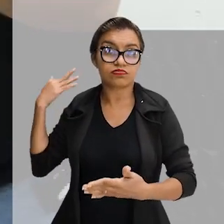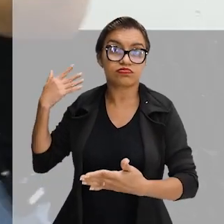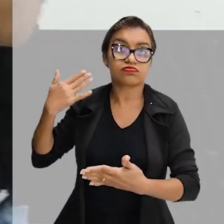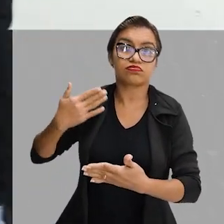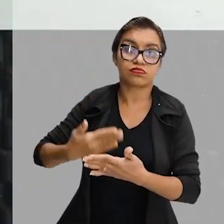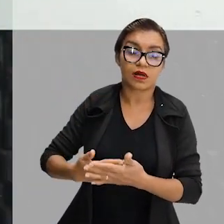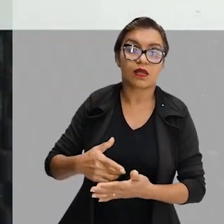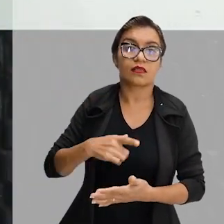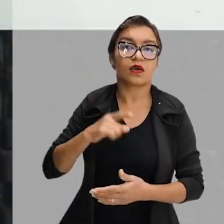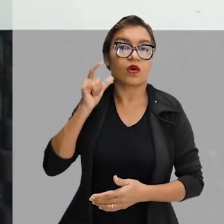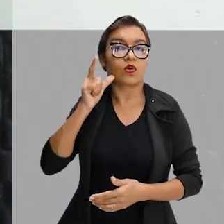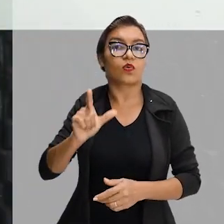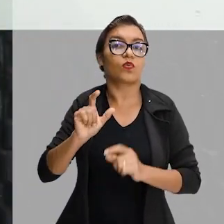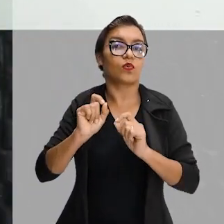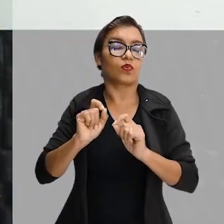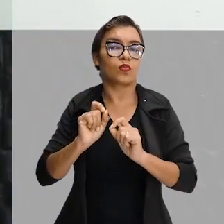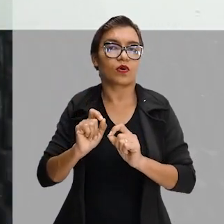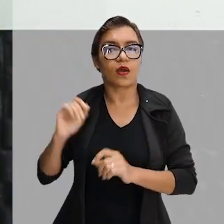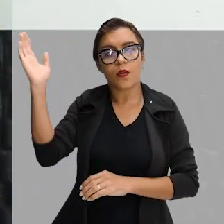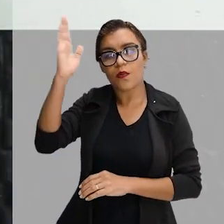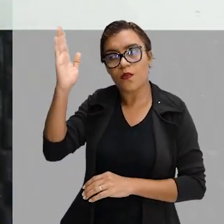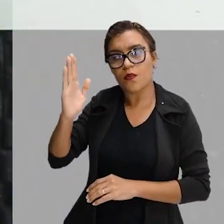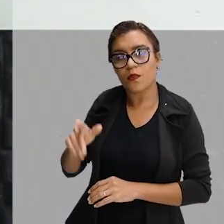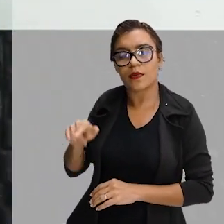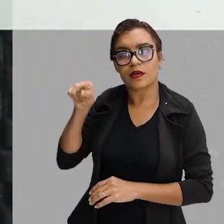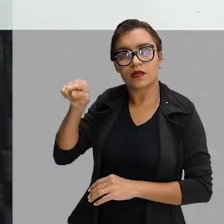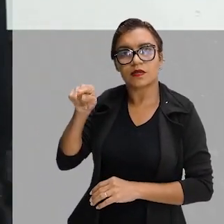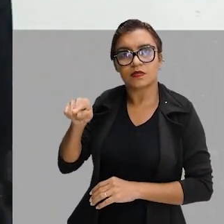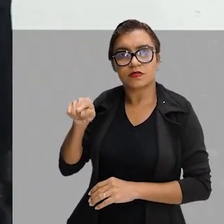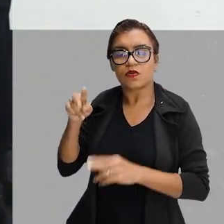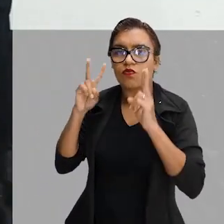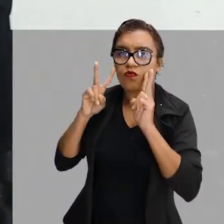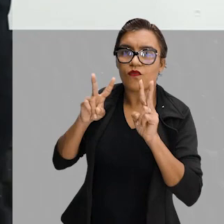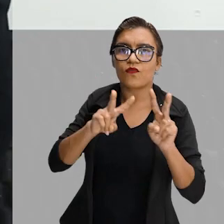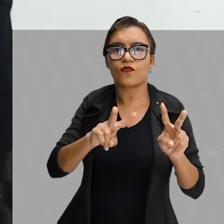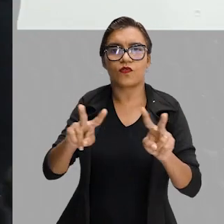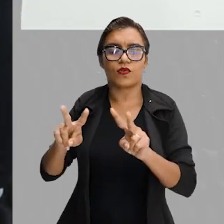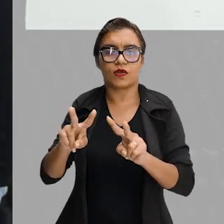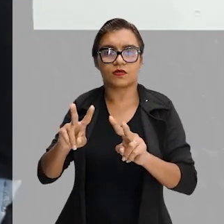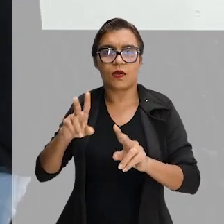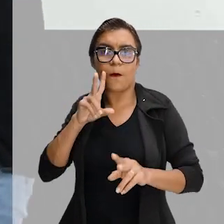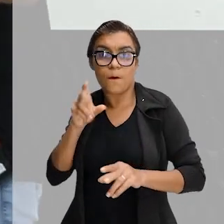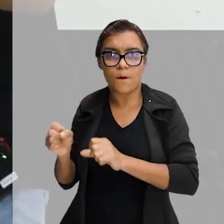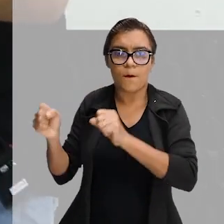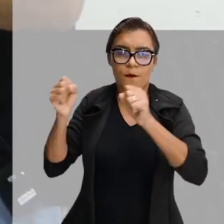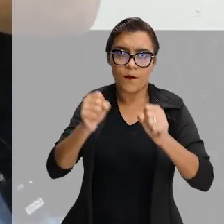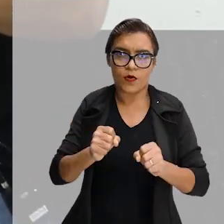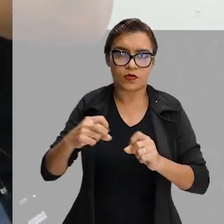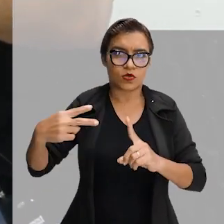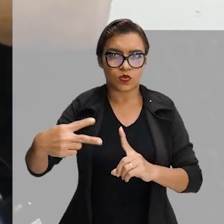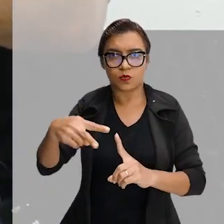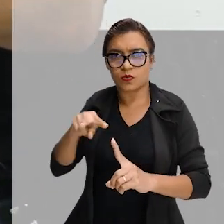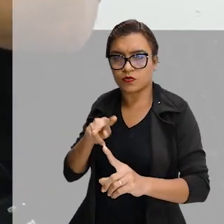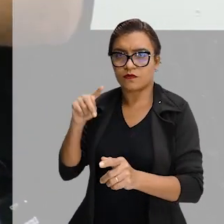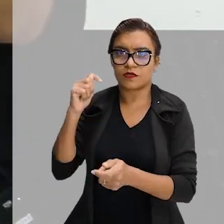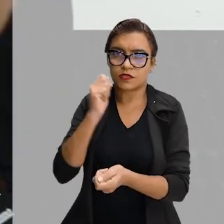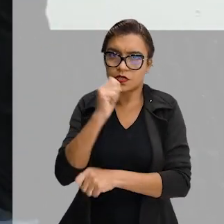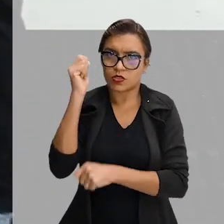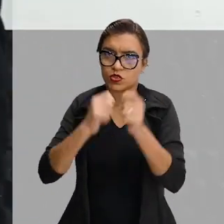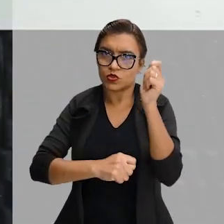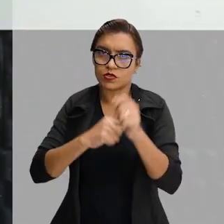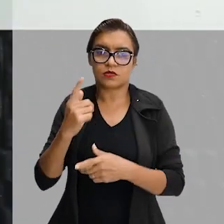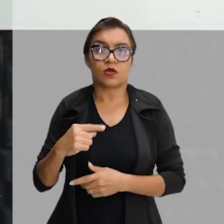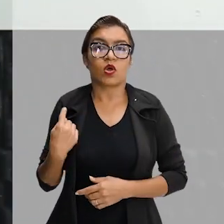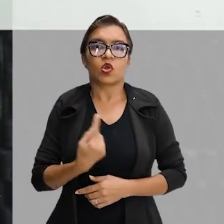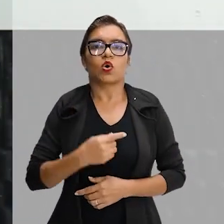temos ganhos. Por quê? Porque eu tenho um Brasil presente que é visto como uma potência do ponto de vista industrial. Nós somos,